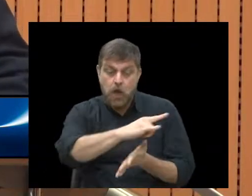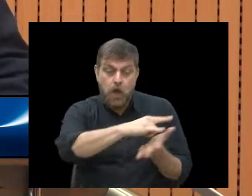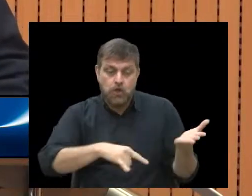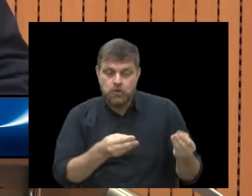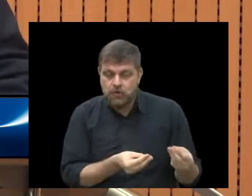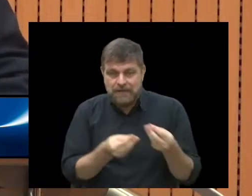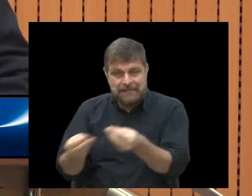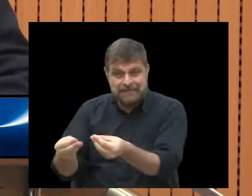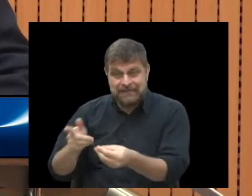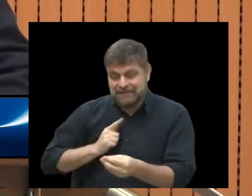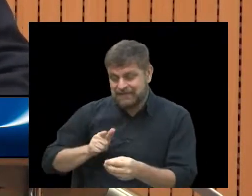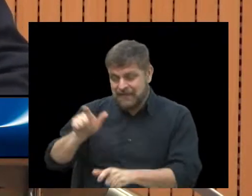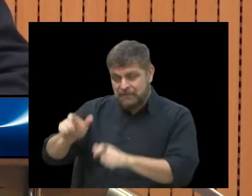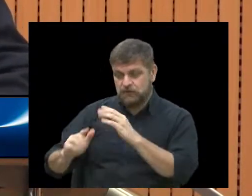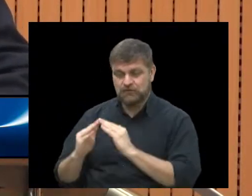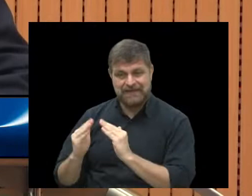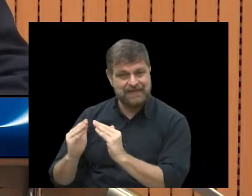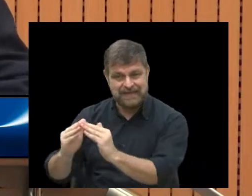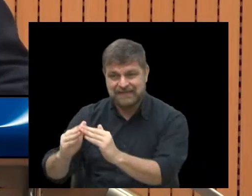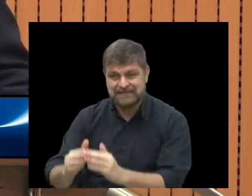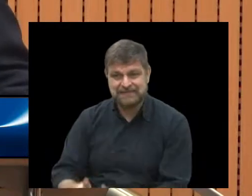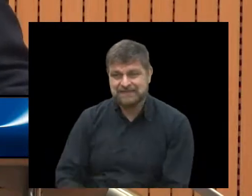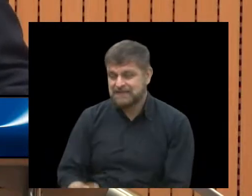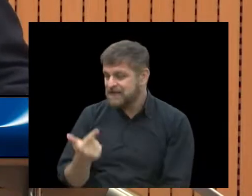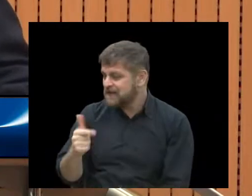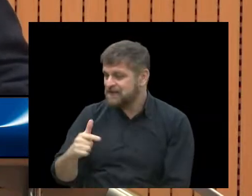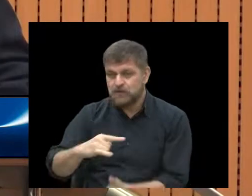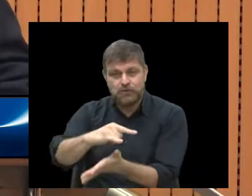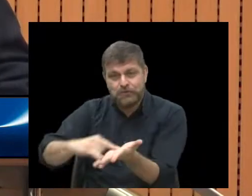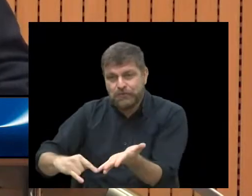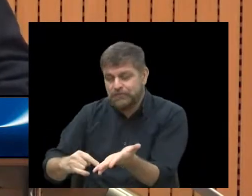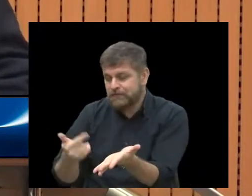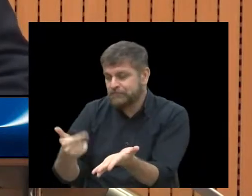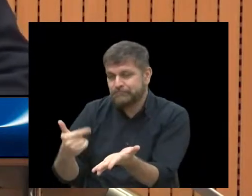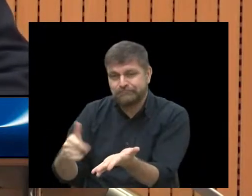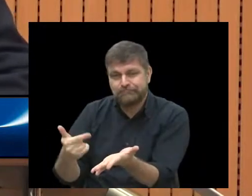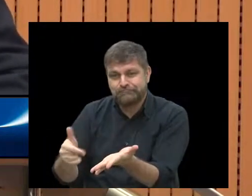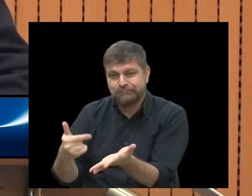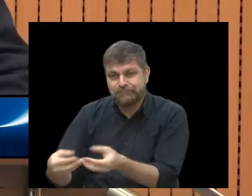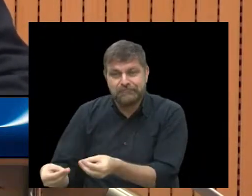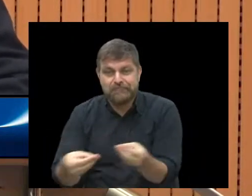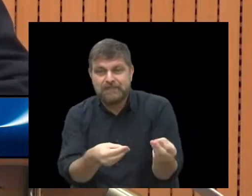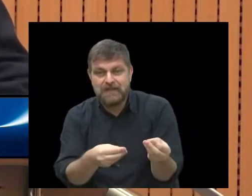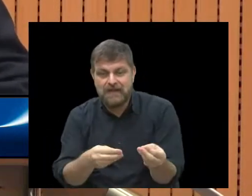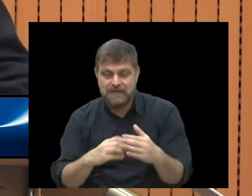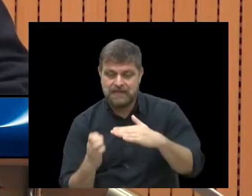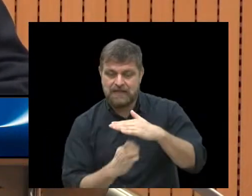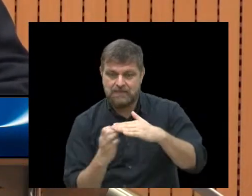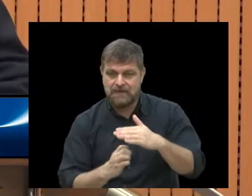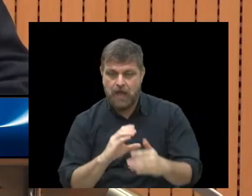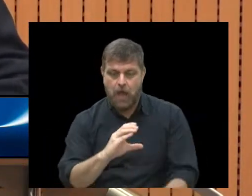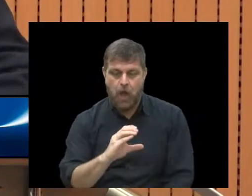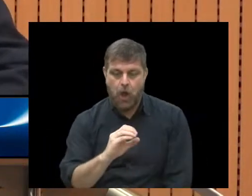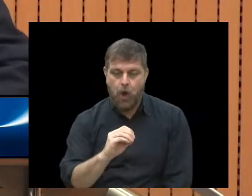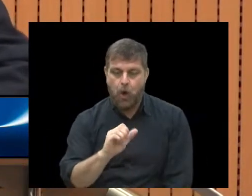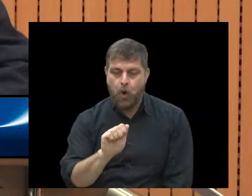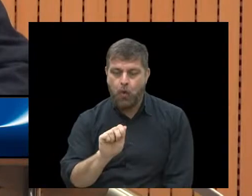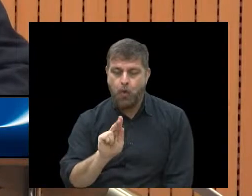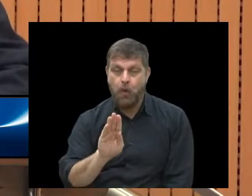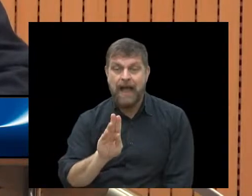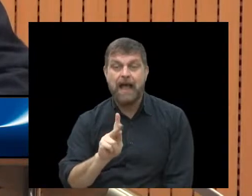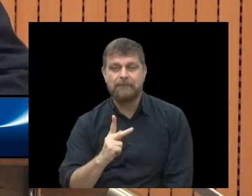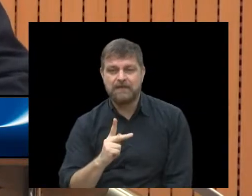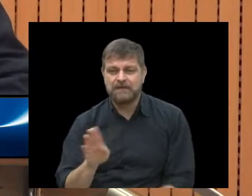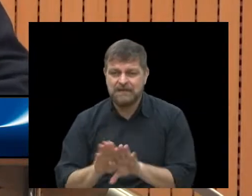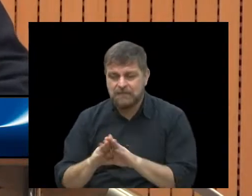Tem moradores que não entregaram a documentação necessária na Coab. Então eu peço aqui que esses